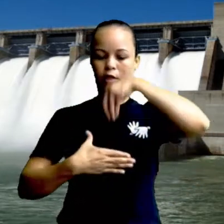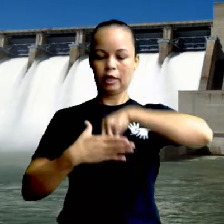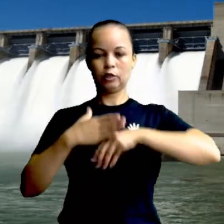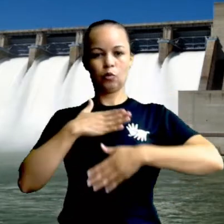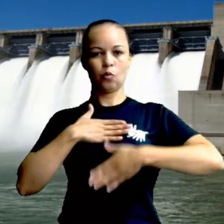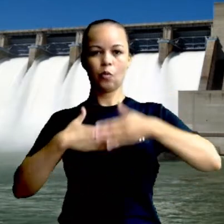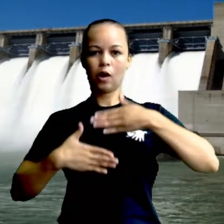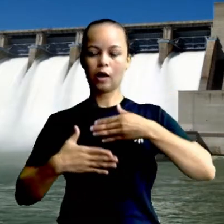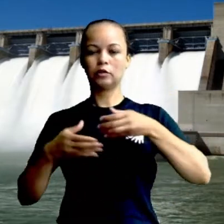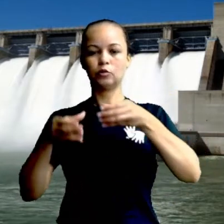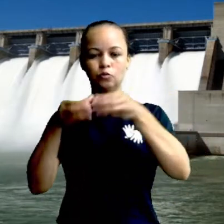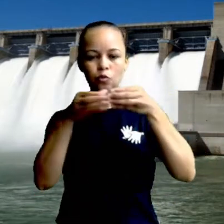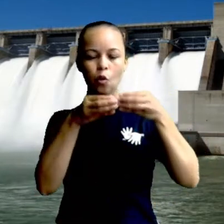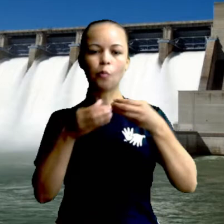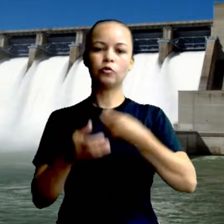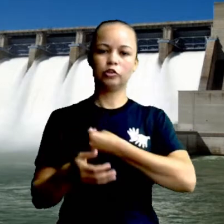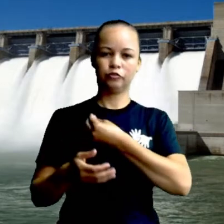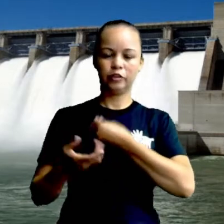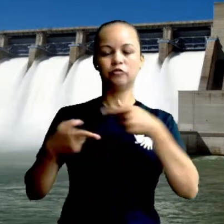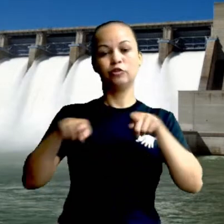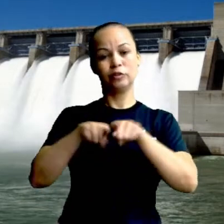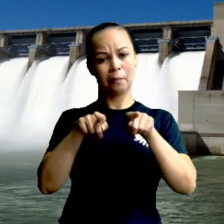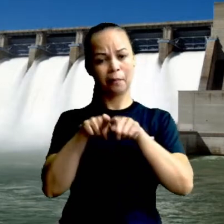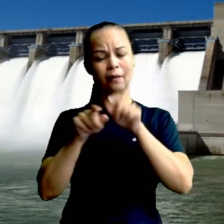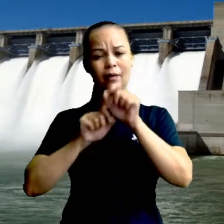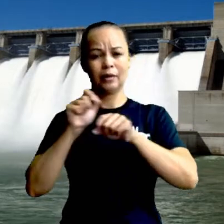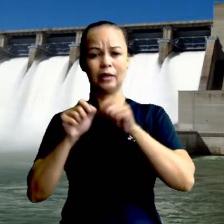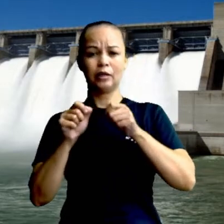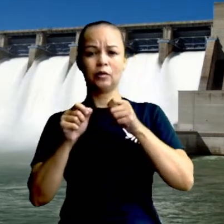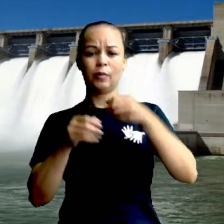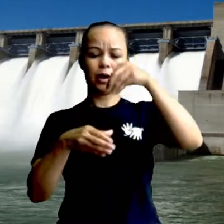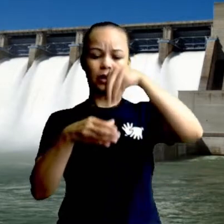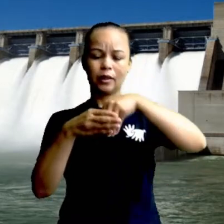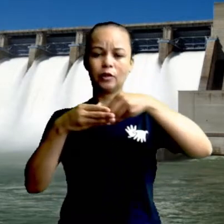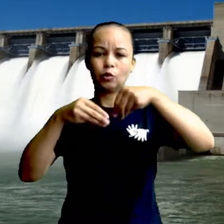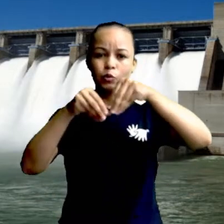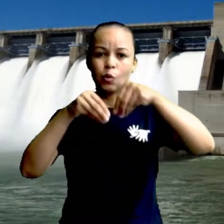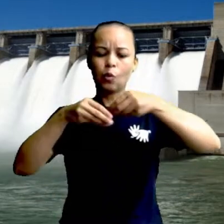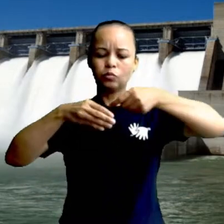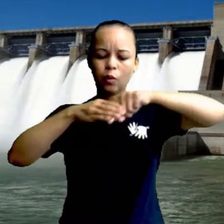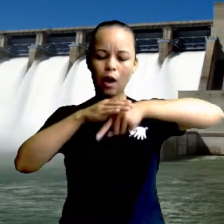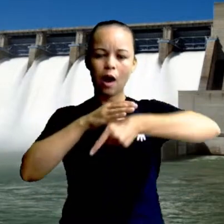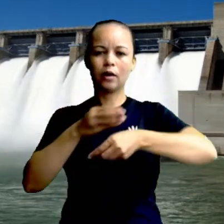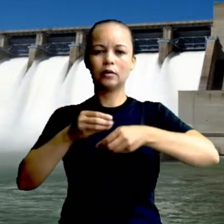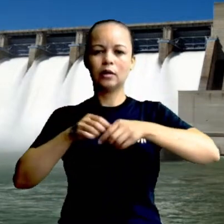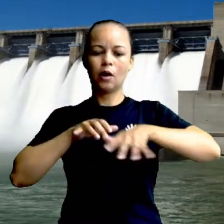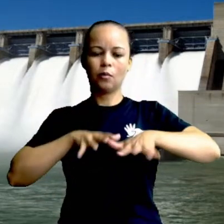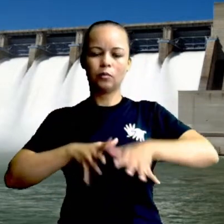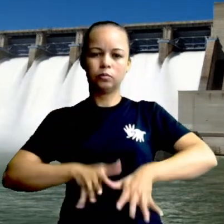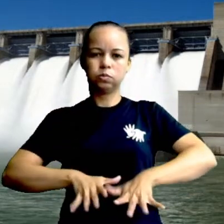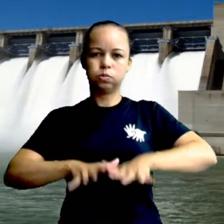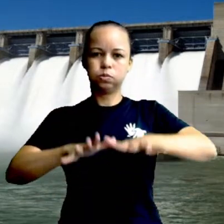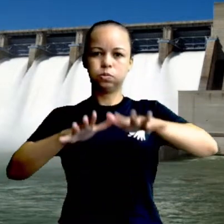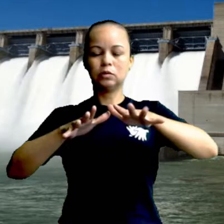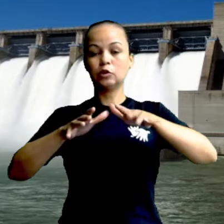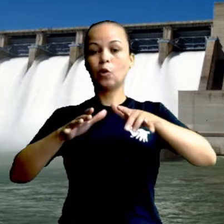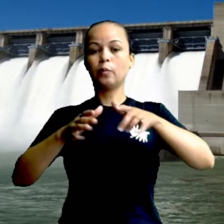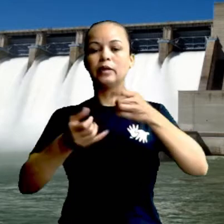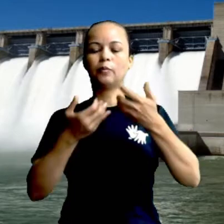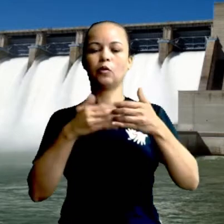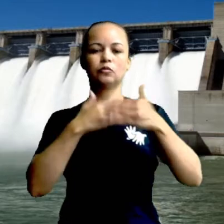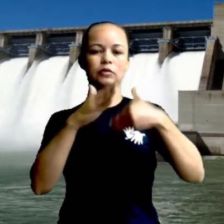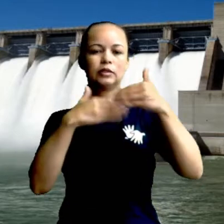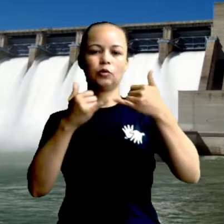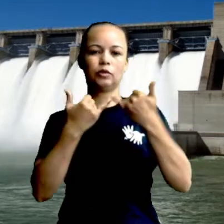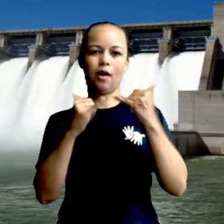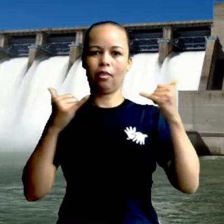e também transporta diversos compostos nutritivos para dentro do solo. movimenta turbinas na produção de energia